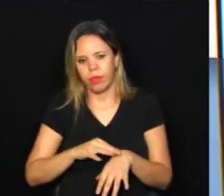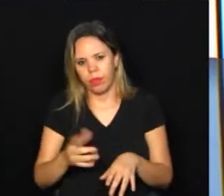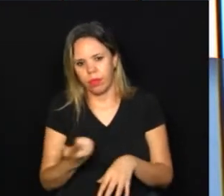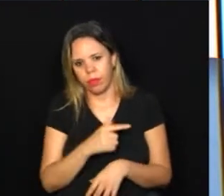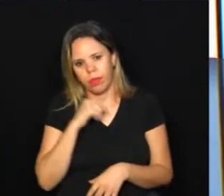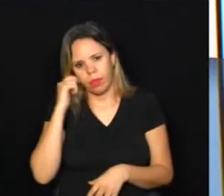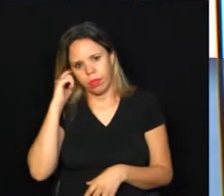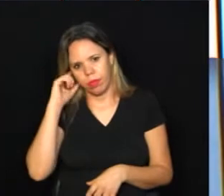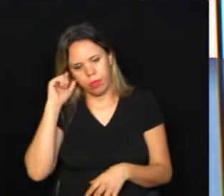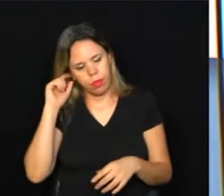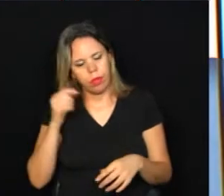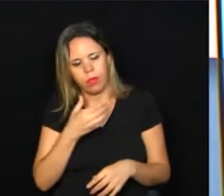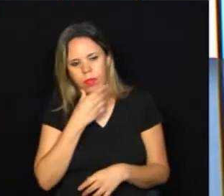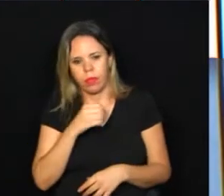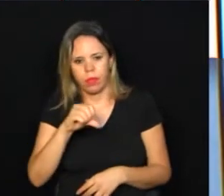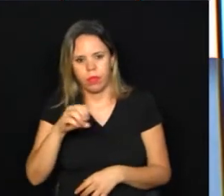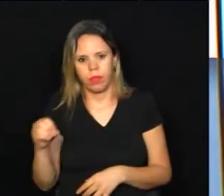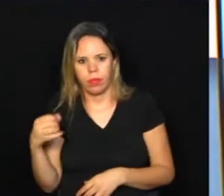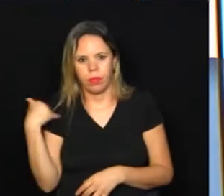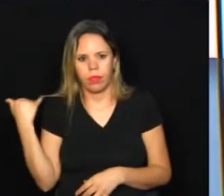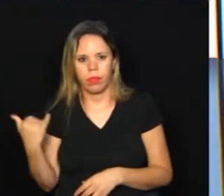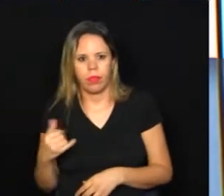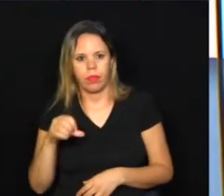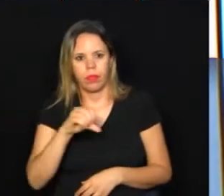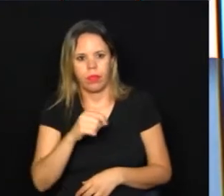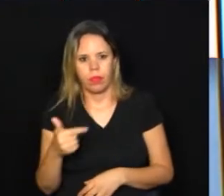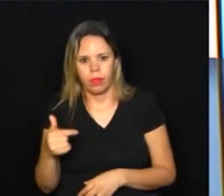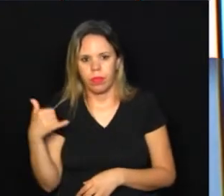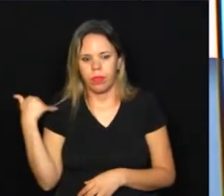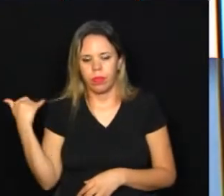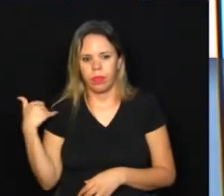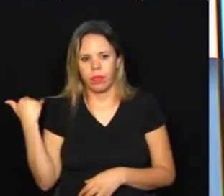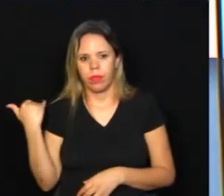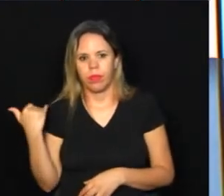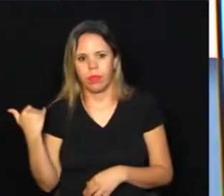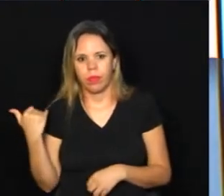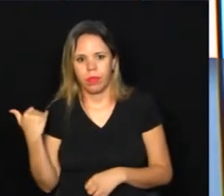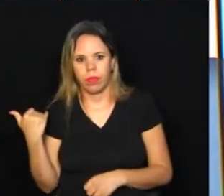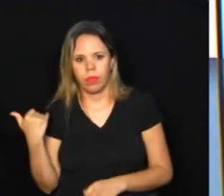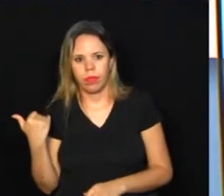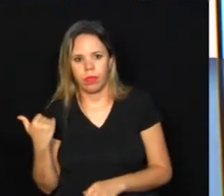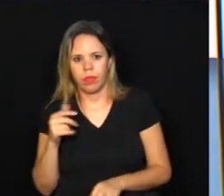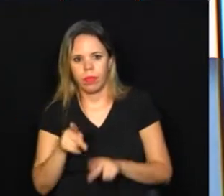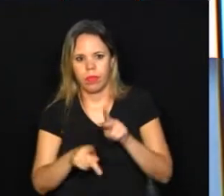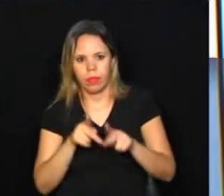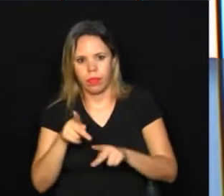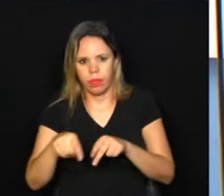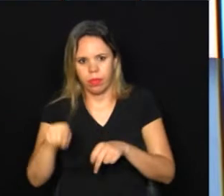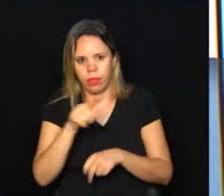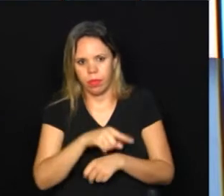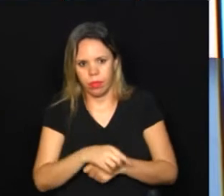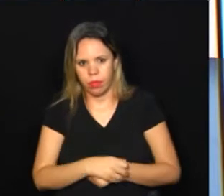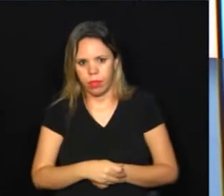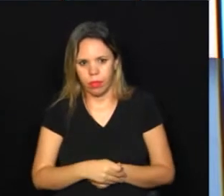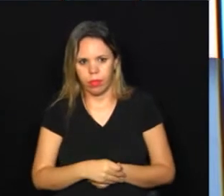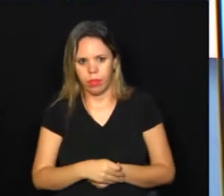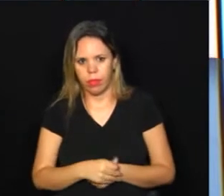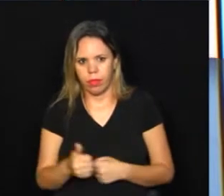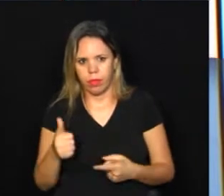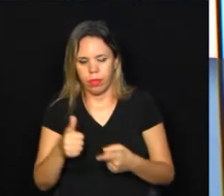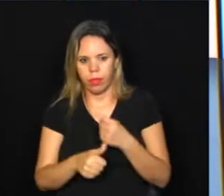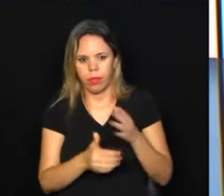doenças. Um homem de 90 anos e um homem de 92 anos. Inclusive, o público aí que será a